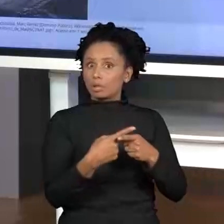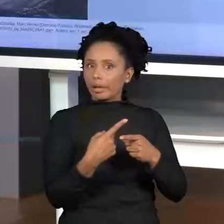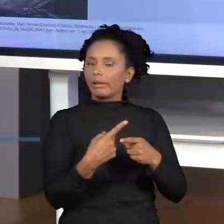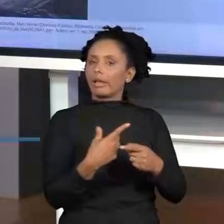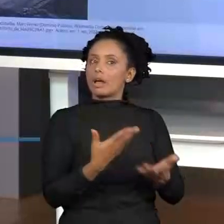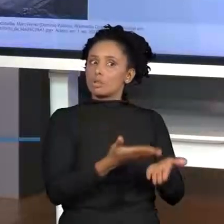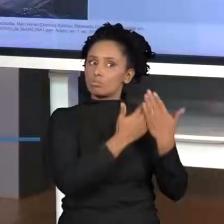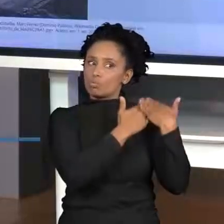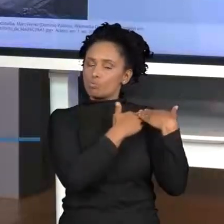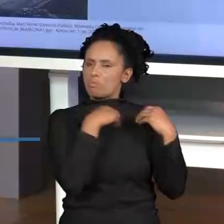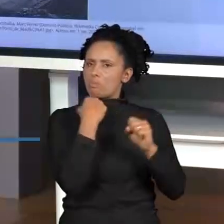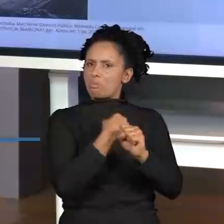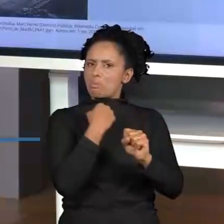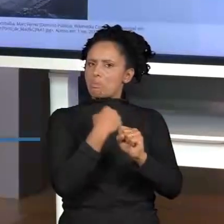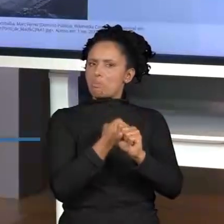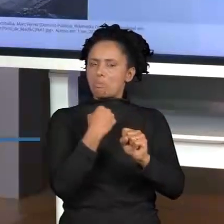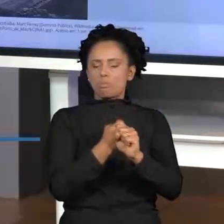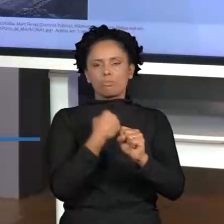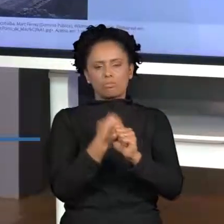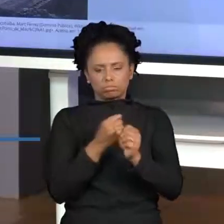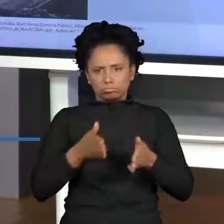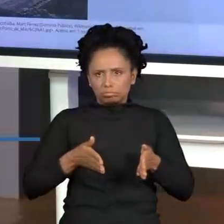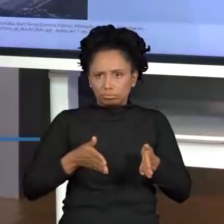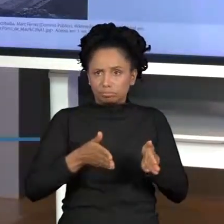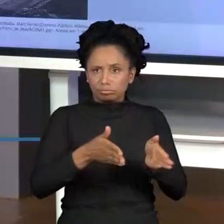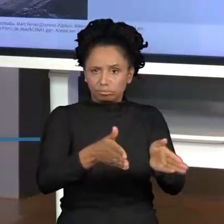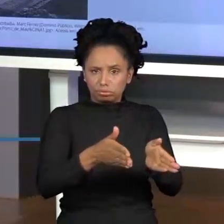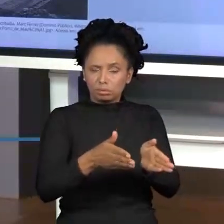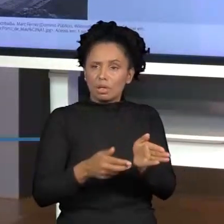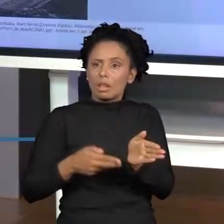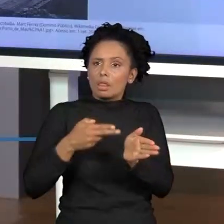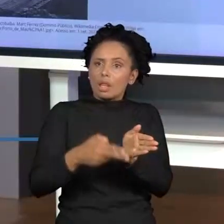na construção da ferrovia, desse primeiro transporte aí,